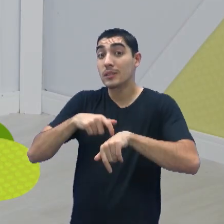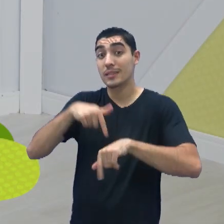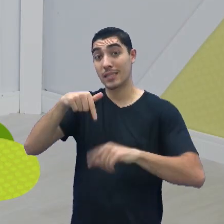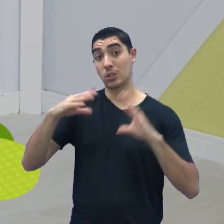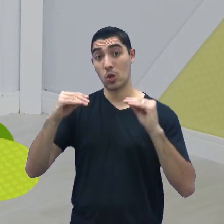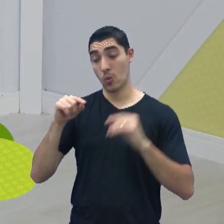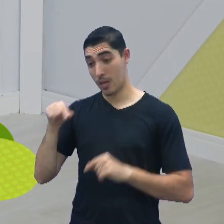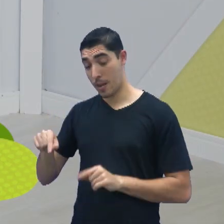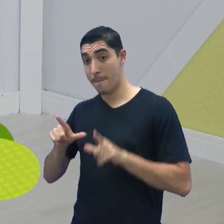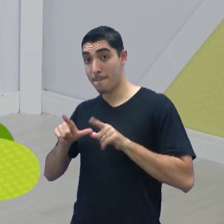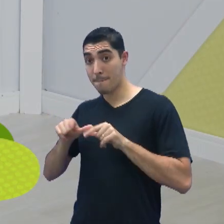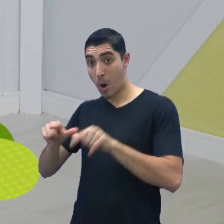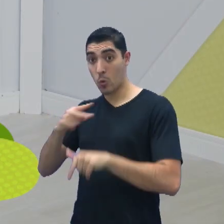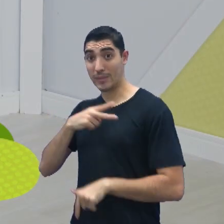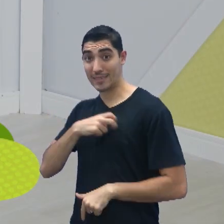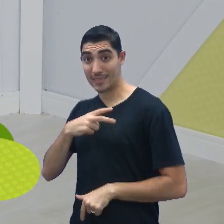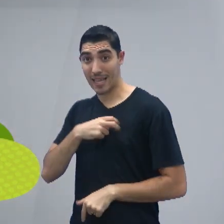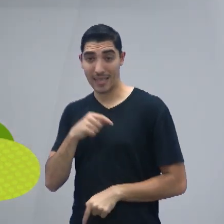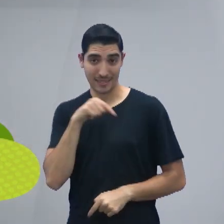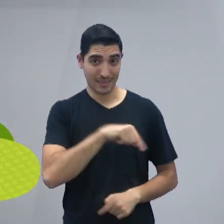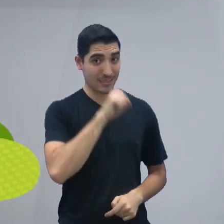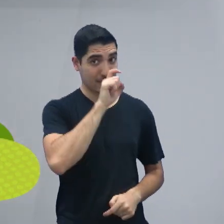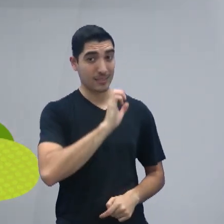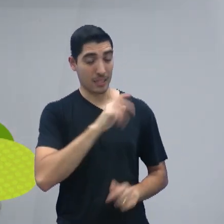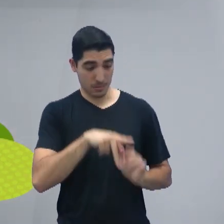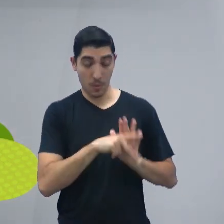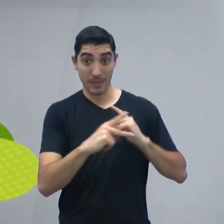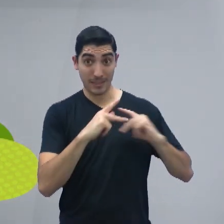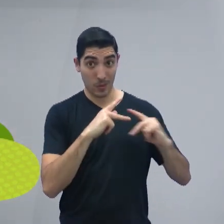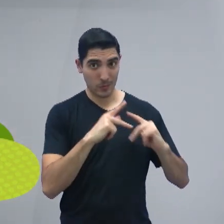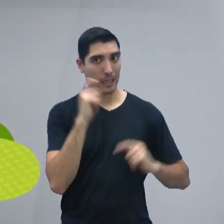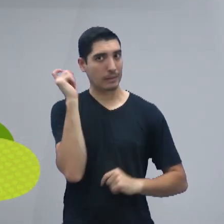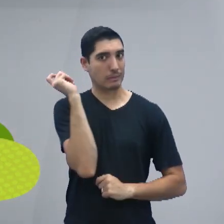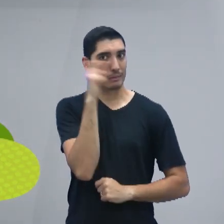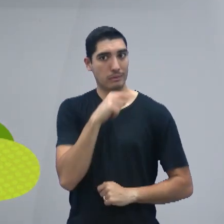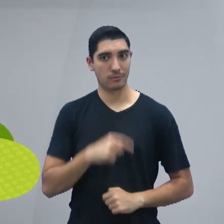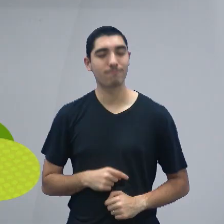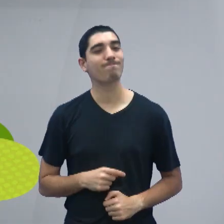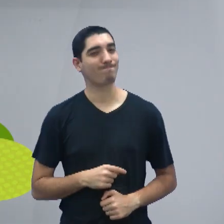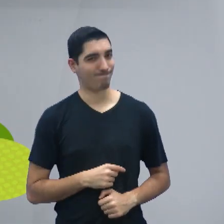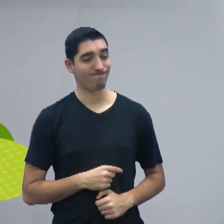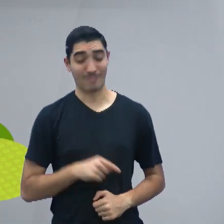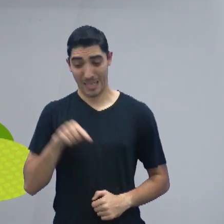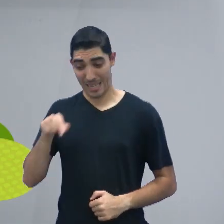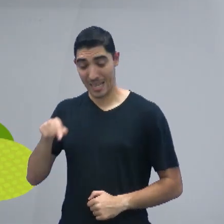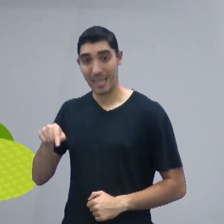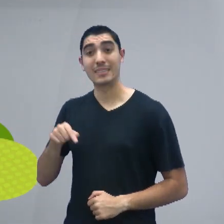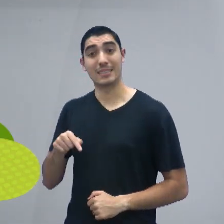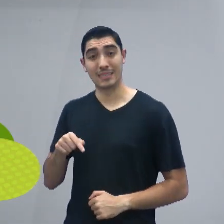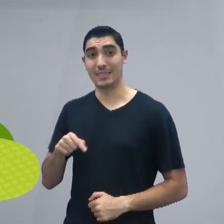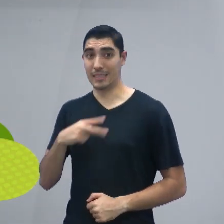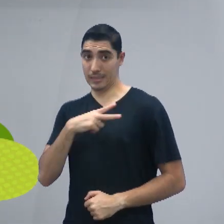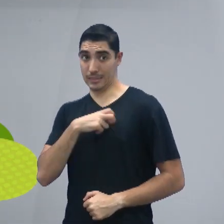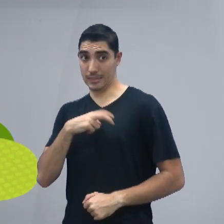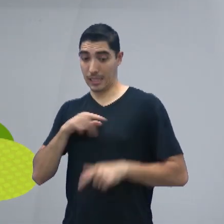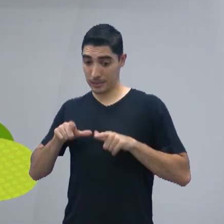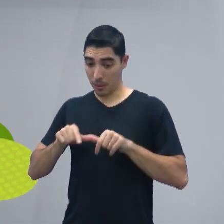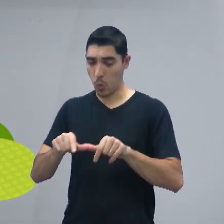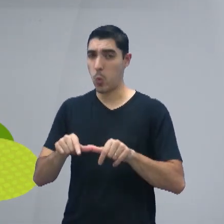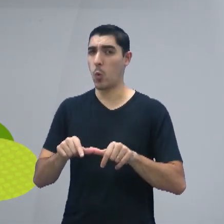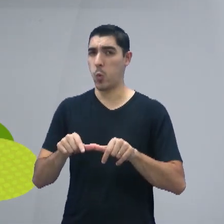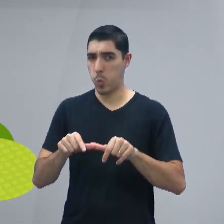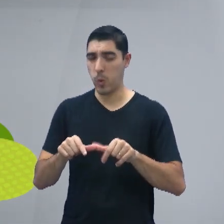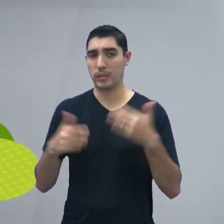Paulo Scaff, pedreira para o São José. Com certeza, Vera. SESI Bauru sempre dificulta para qualquer adversário, né? Mas como o